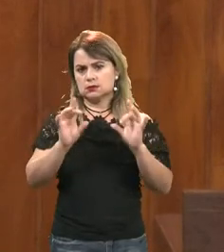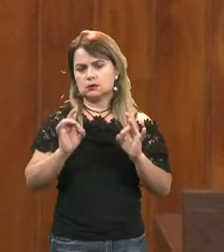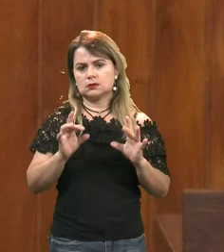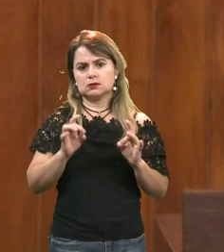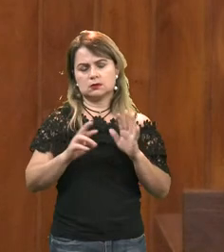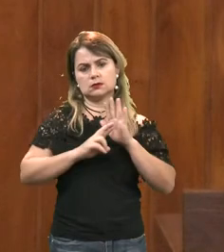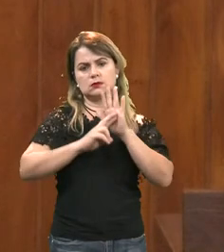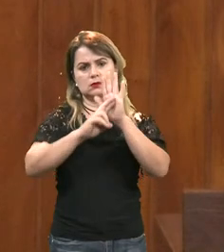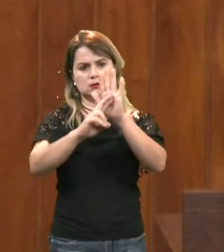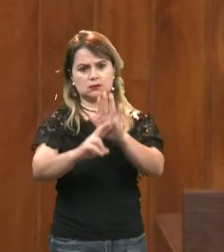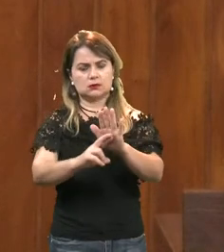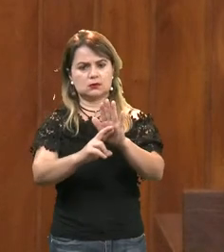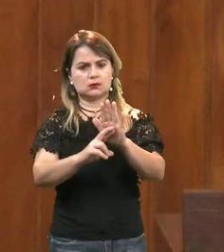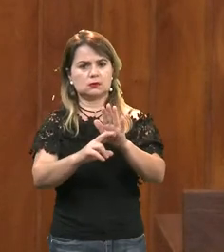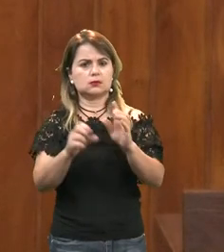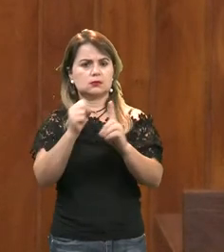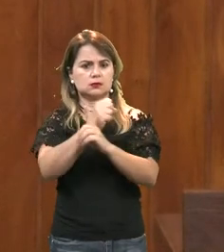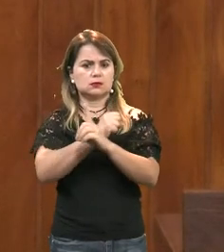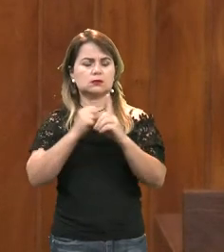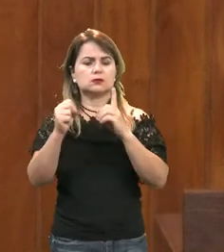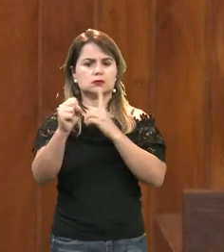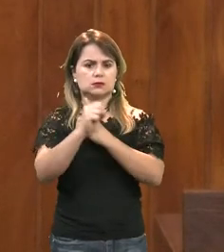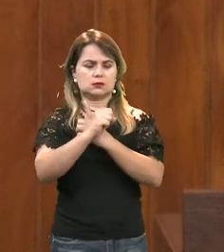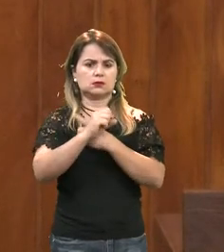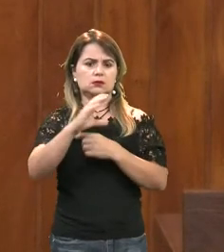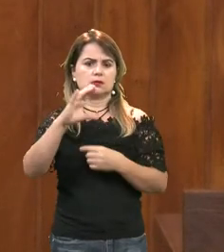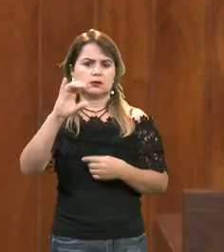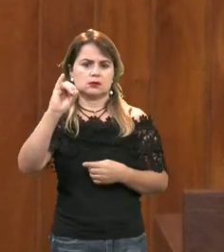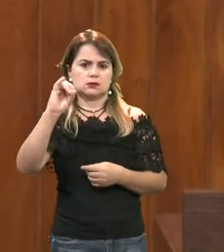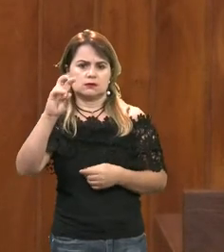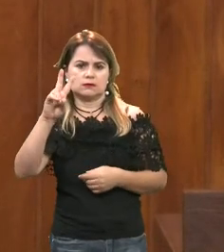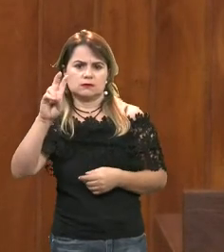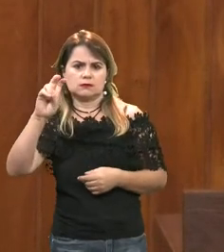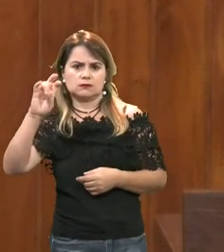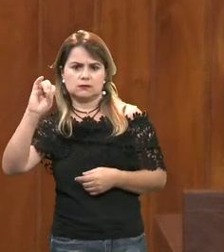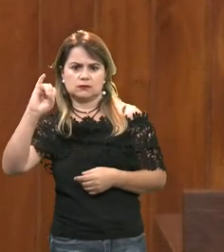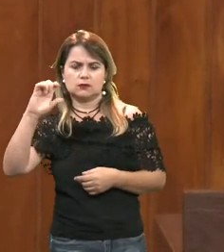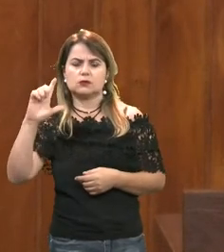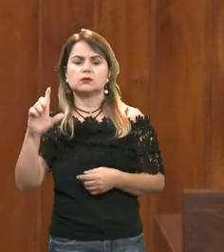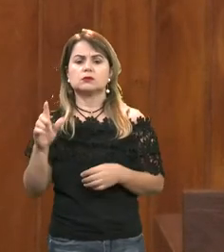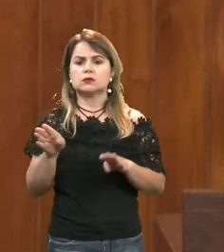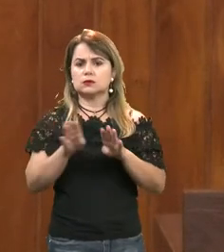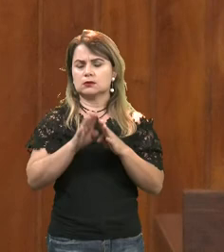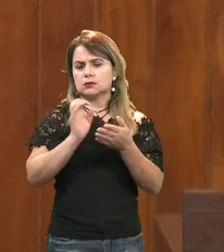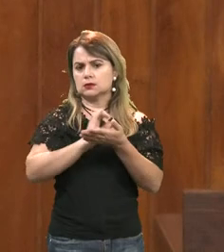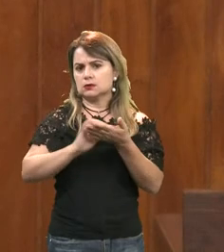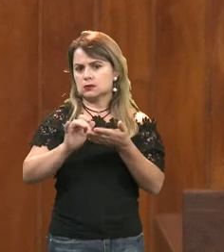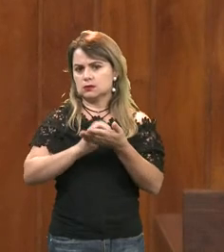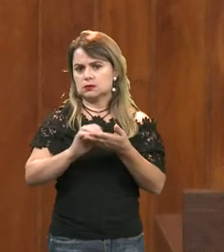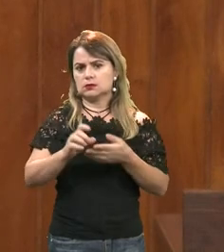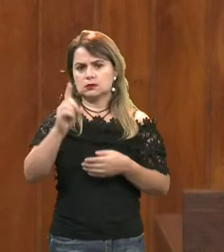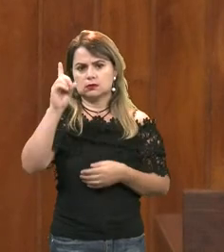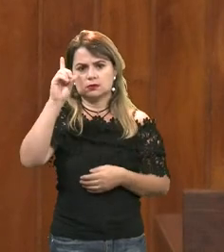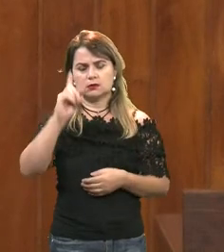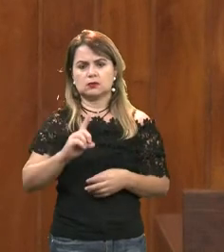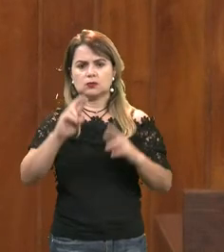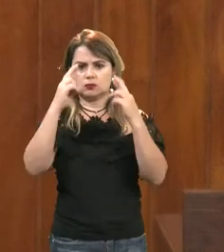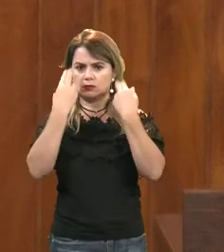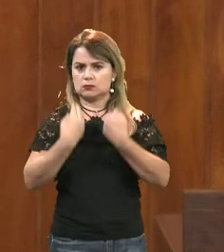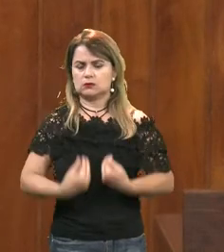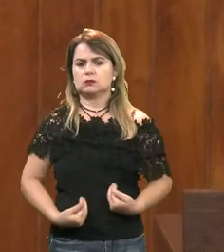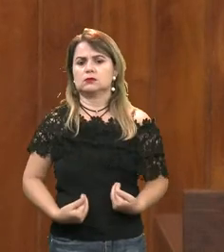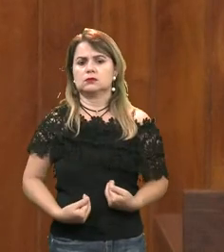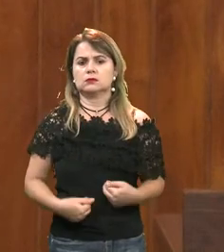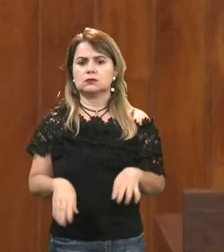representantes da sociedade civil, Secretaria Municipal de Direitos Humanos e Cidadania,